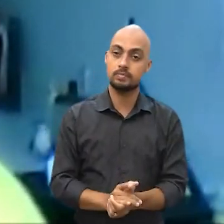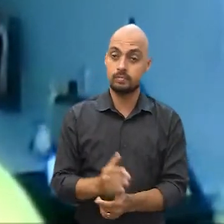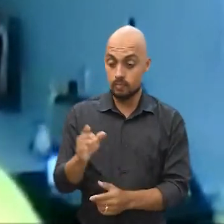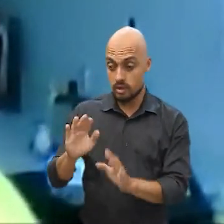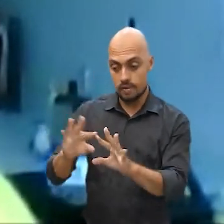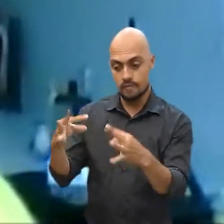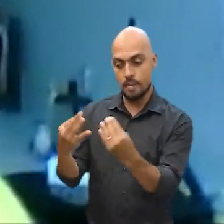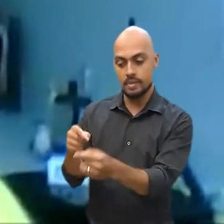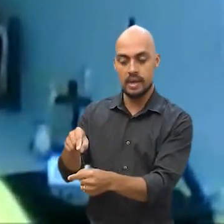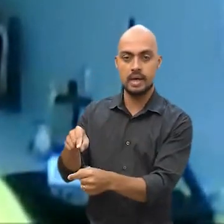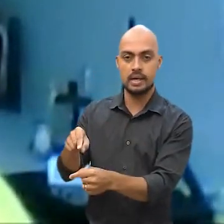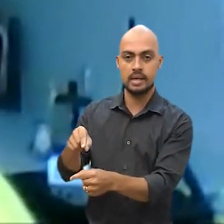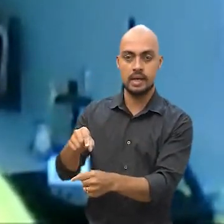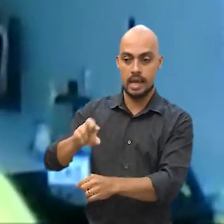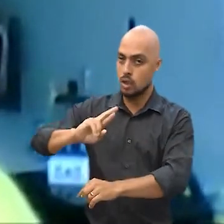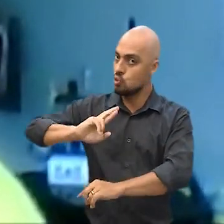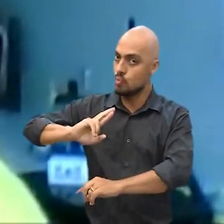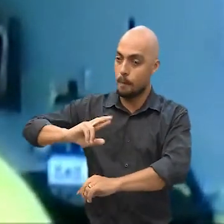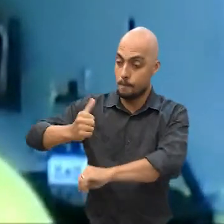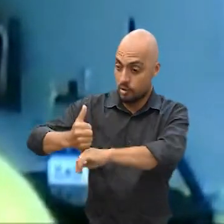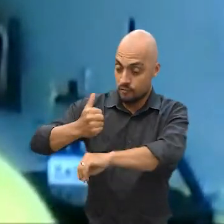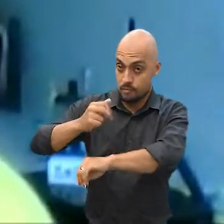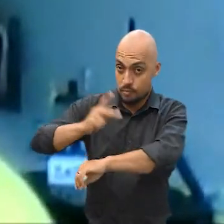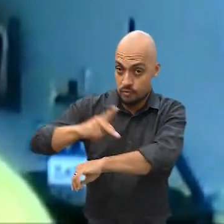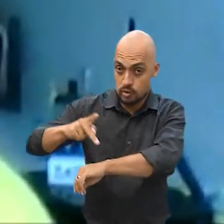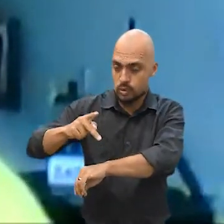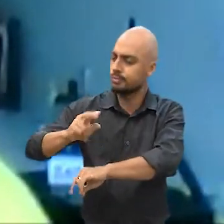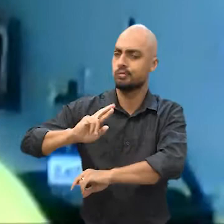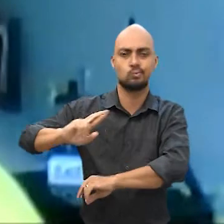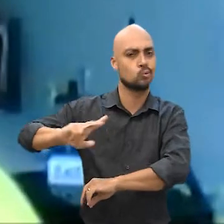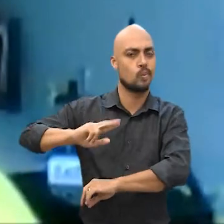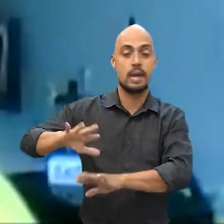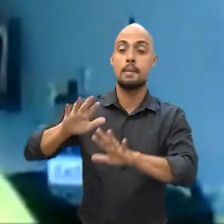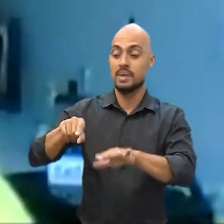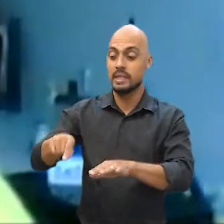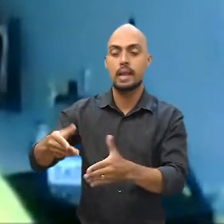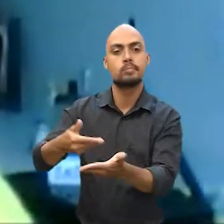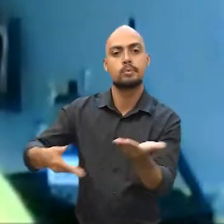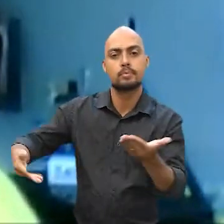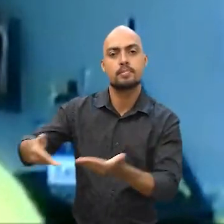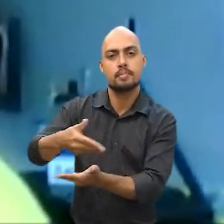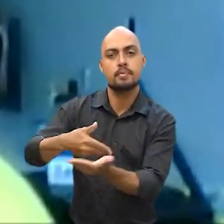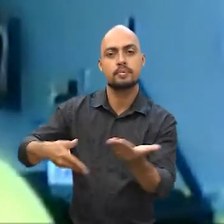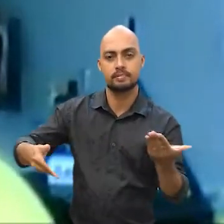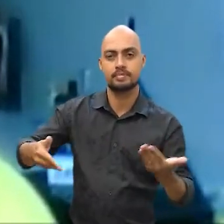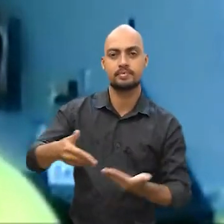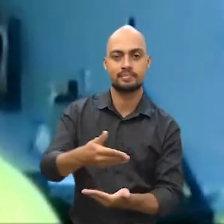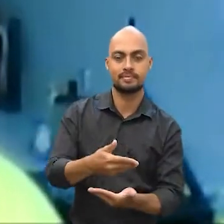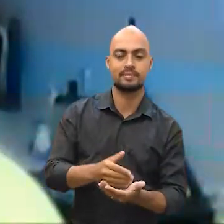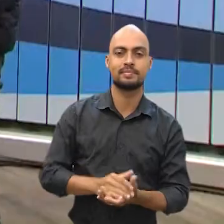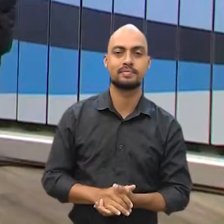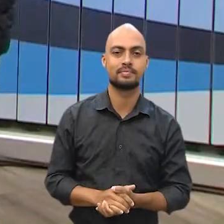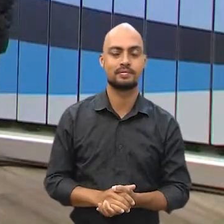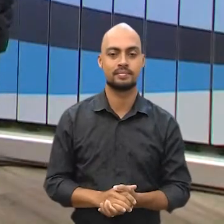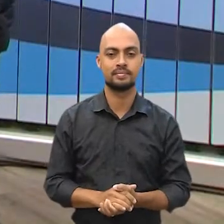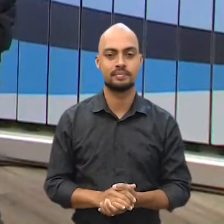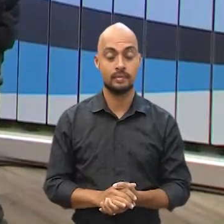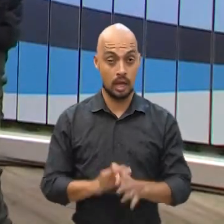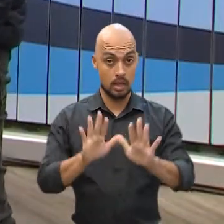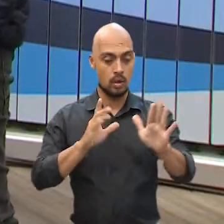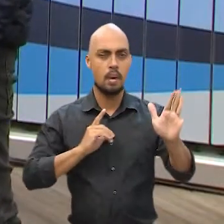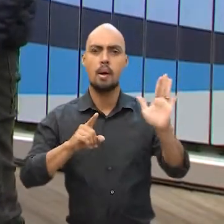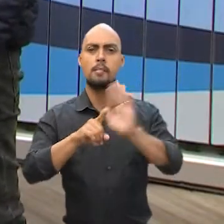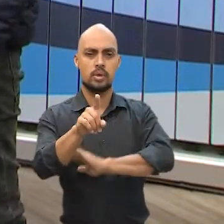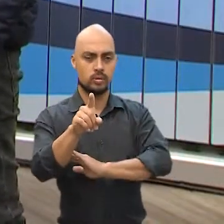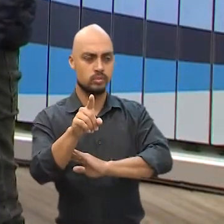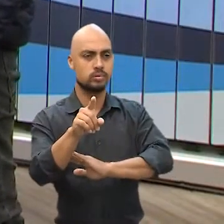ela não é a professora, mas ela é a mediadora desse processo. Bom, eu tenho uma pergunta